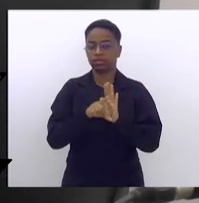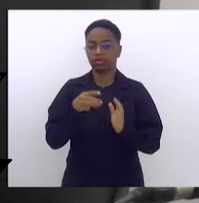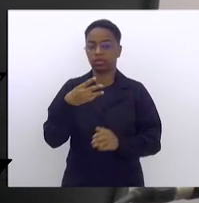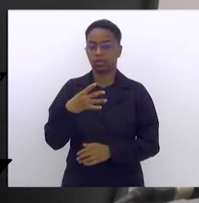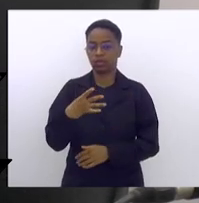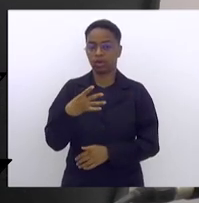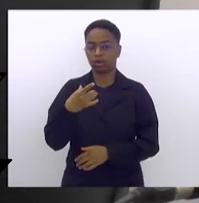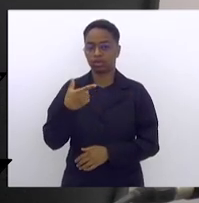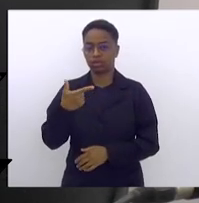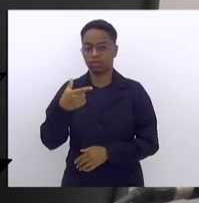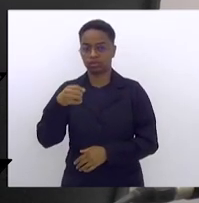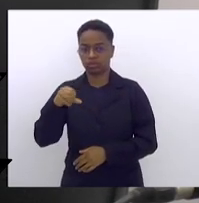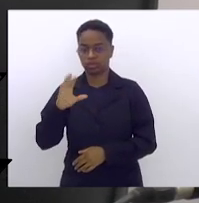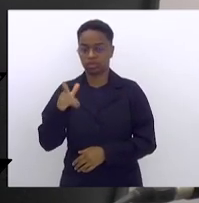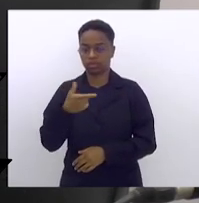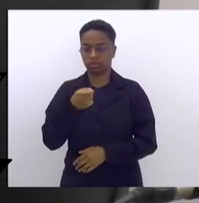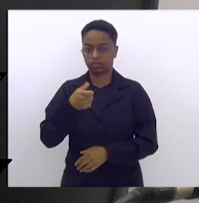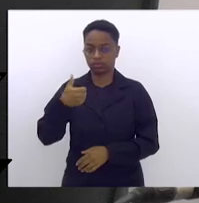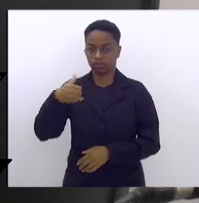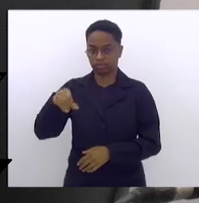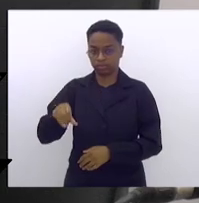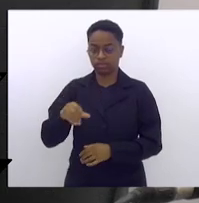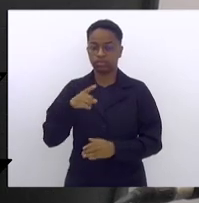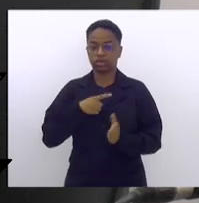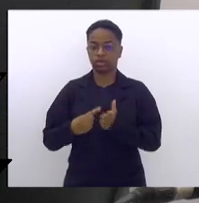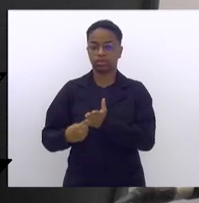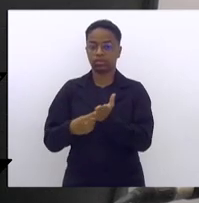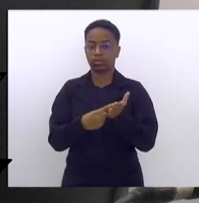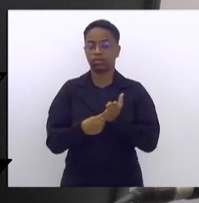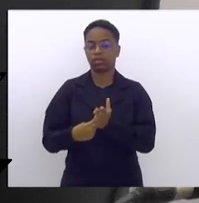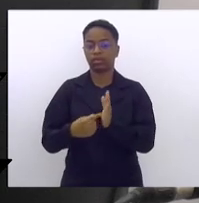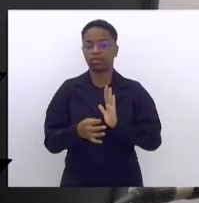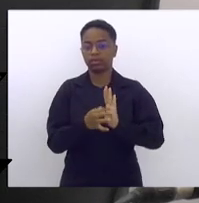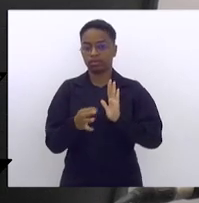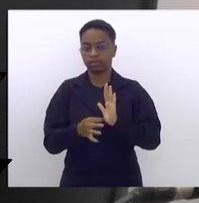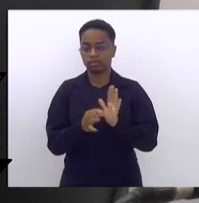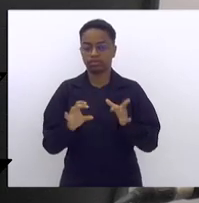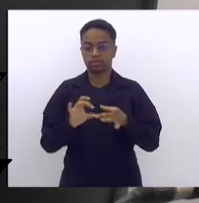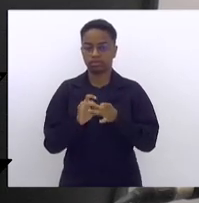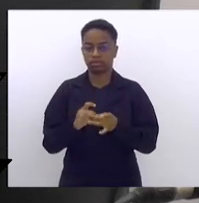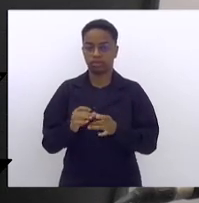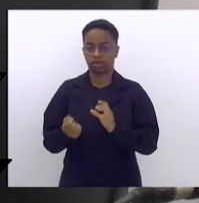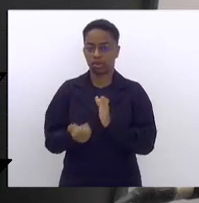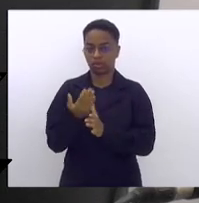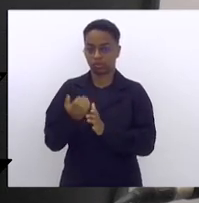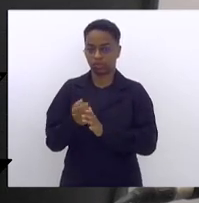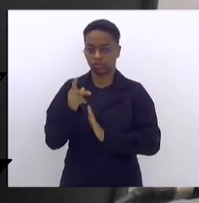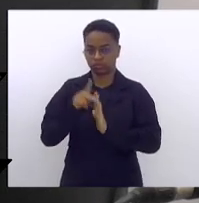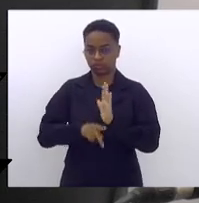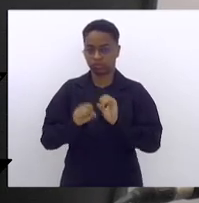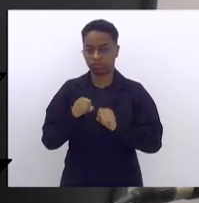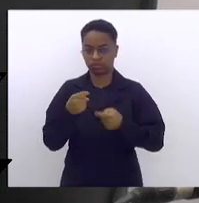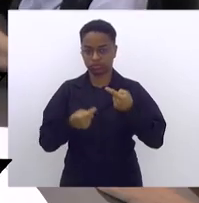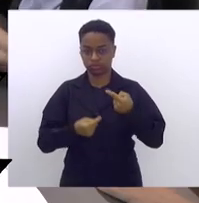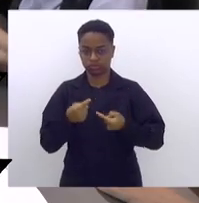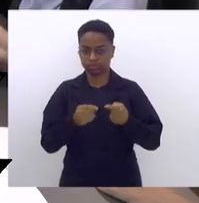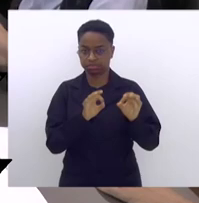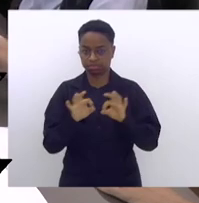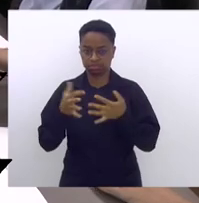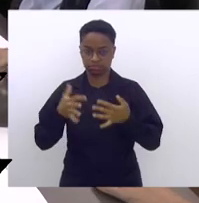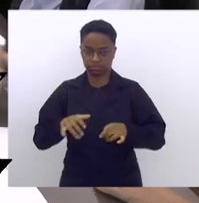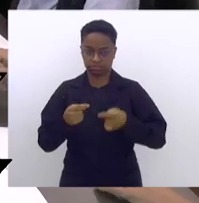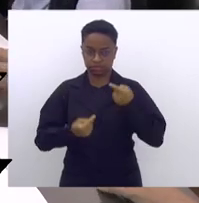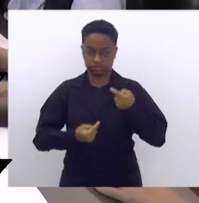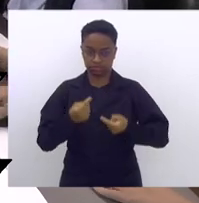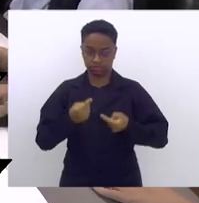de 19 e há acordo no parecer com o autor do projeto. Em discussão. Não havendo quem